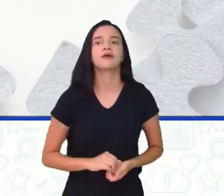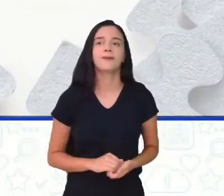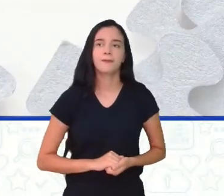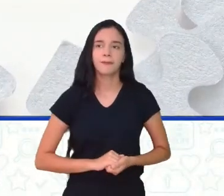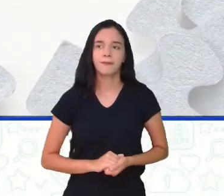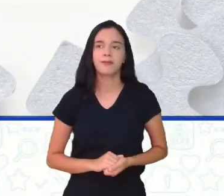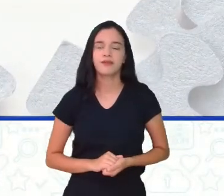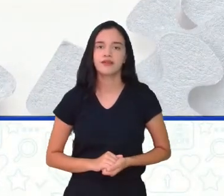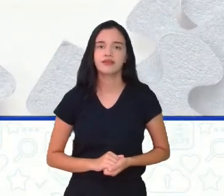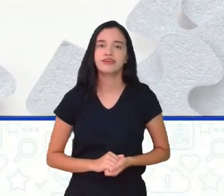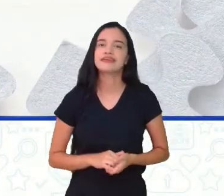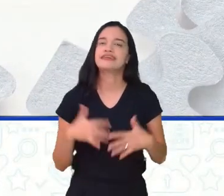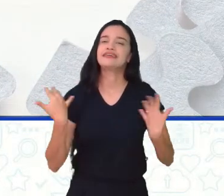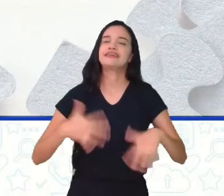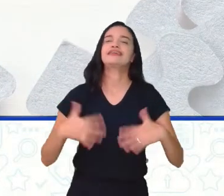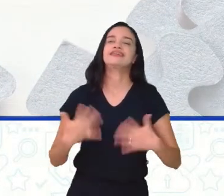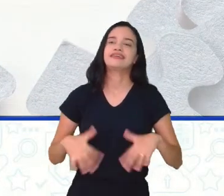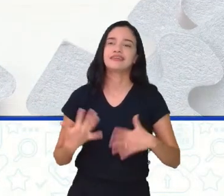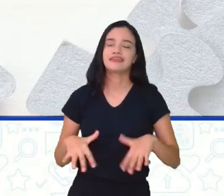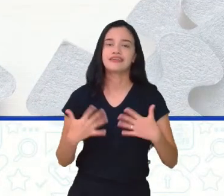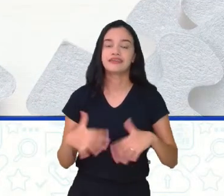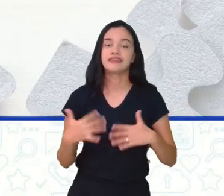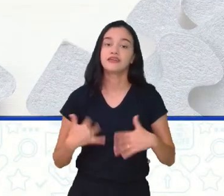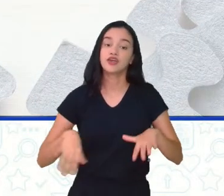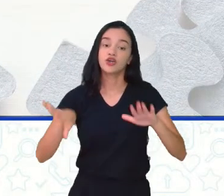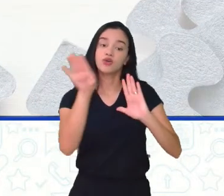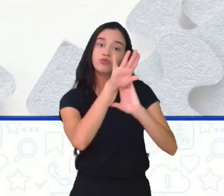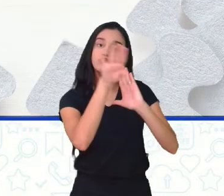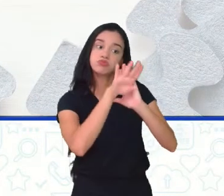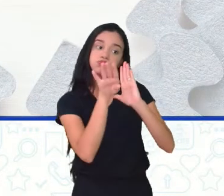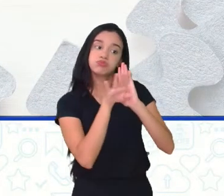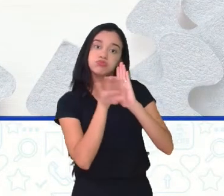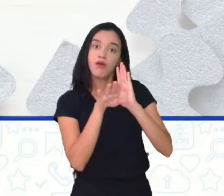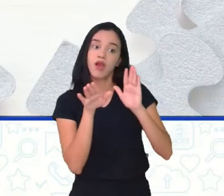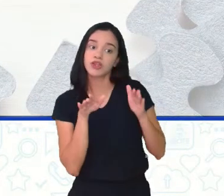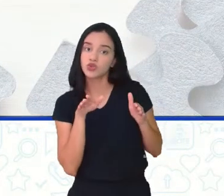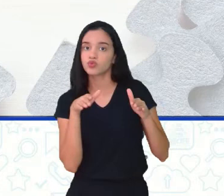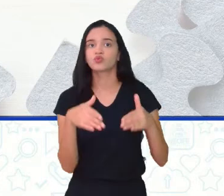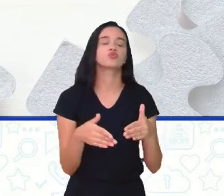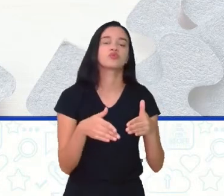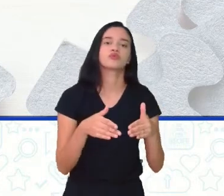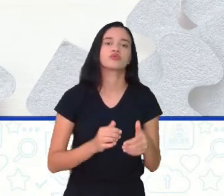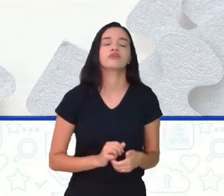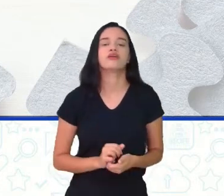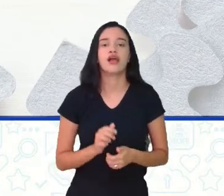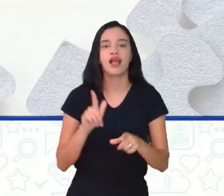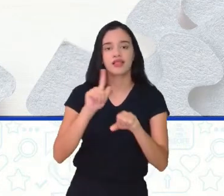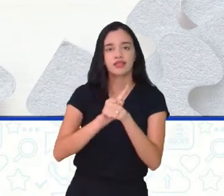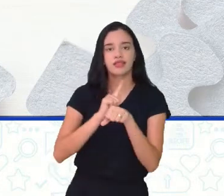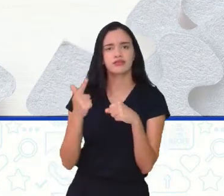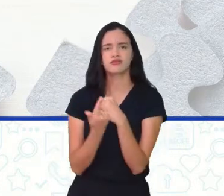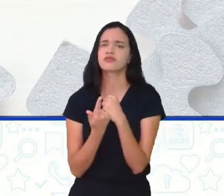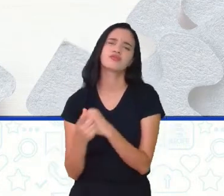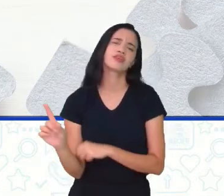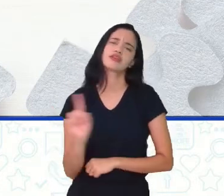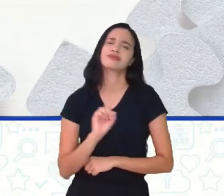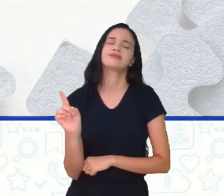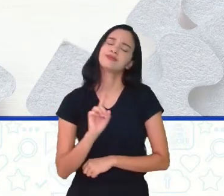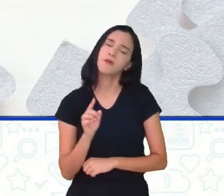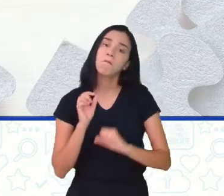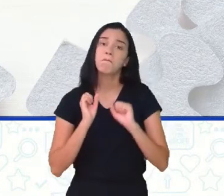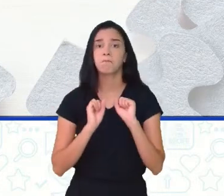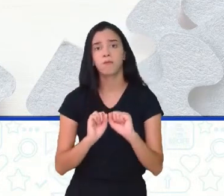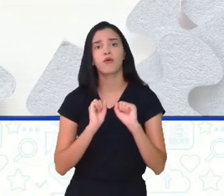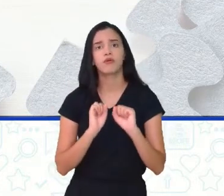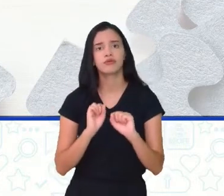inserido. Eita, são aí categorias exclusivas da geografia, não, elas podem